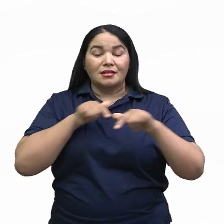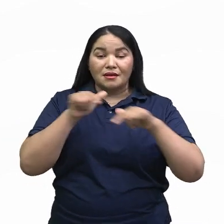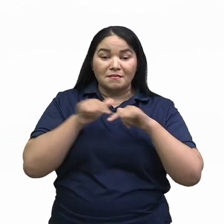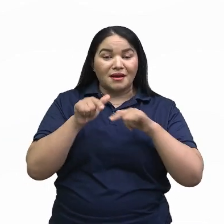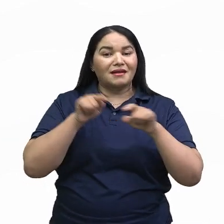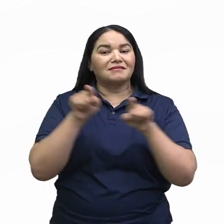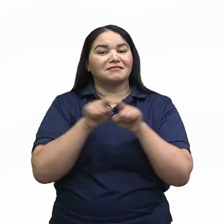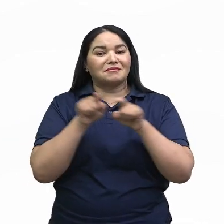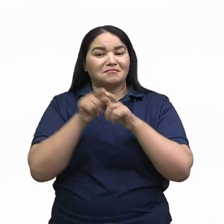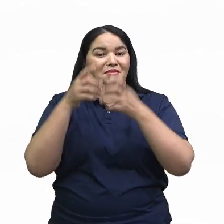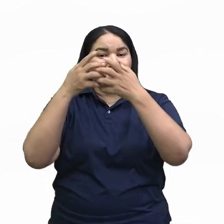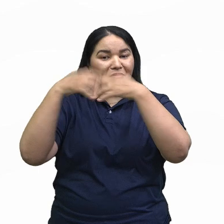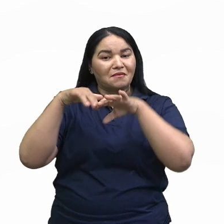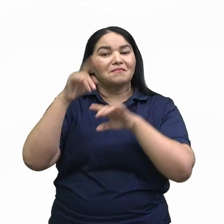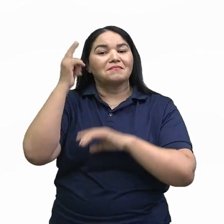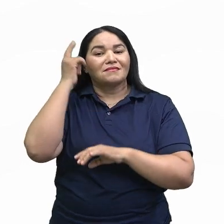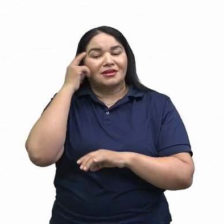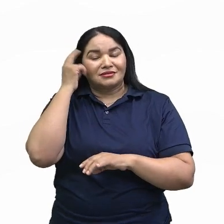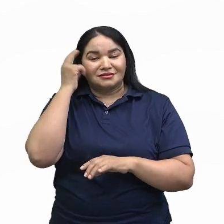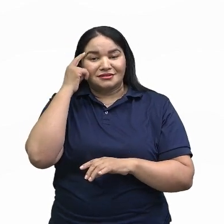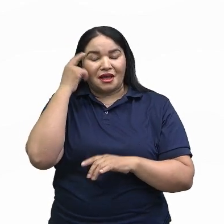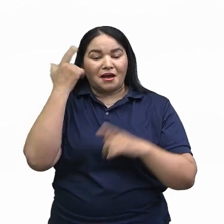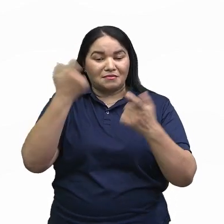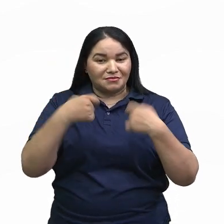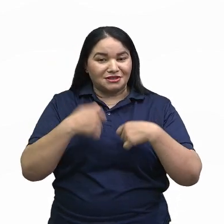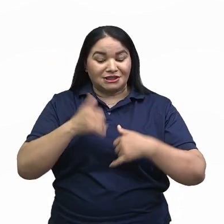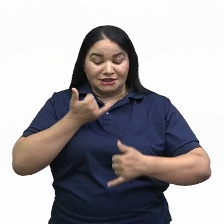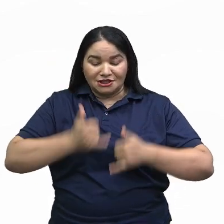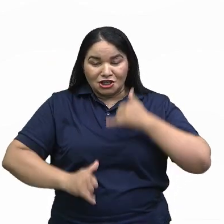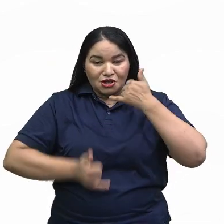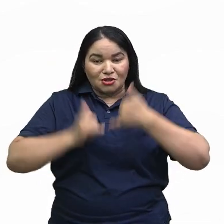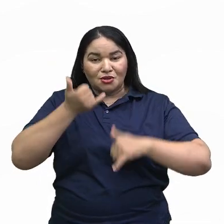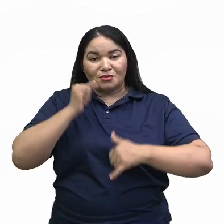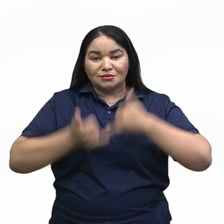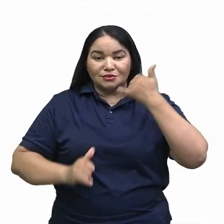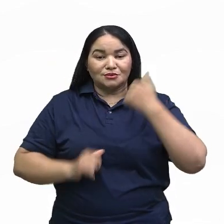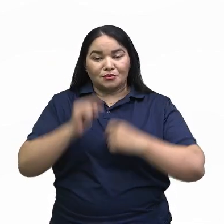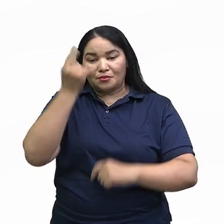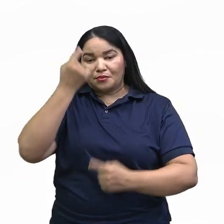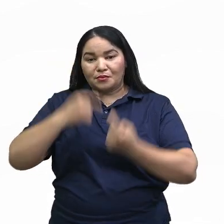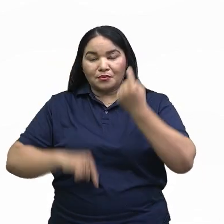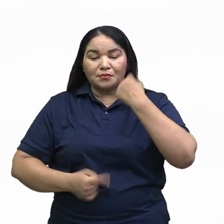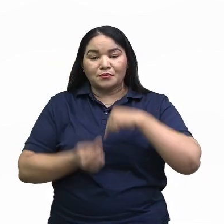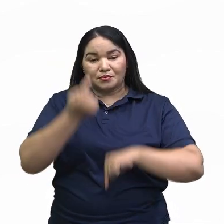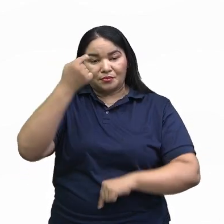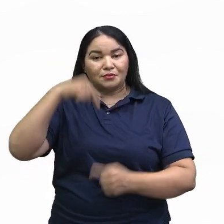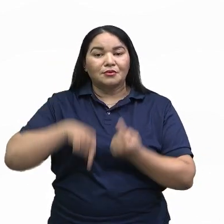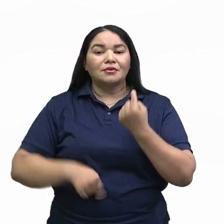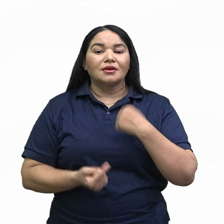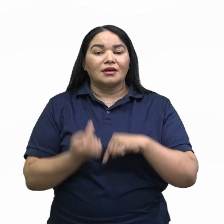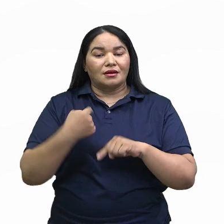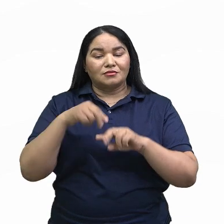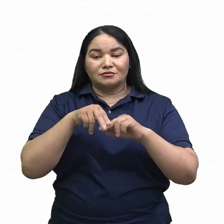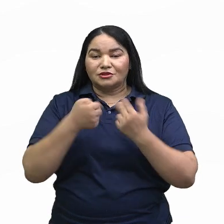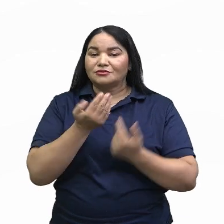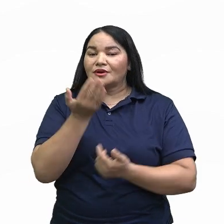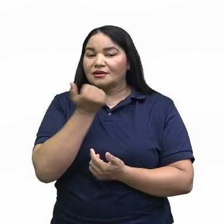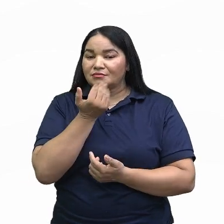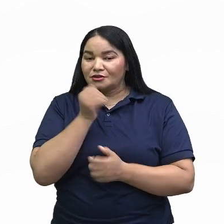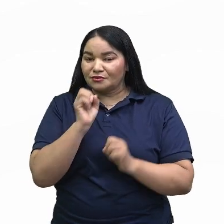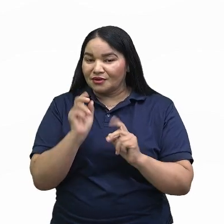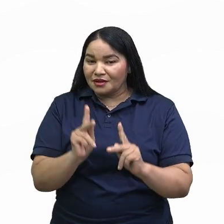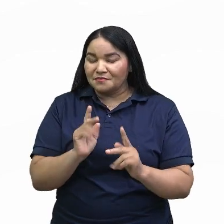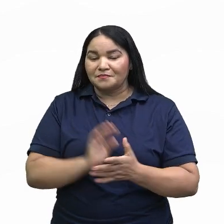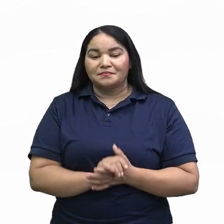pensar, né? Tudo isso a gente vai precisar ali gastar essa energia que a gente precisa obter dos nossos alimentos, tá bom? E